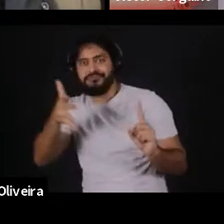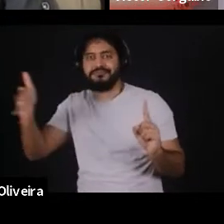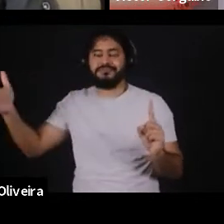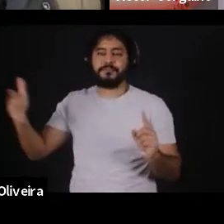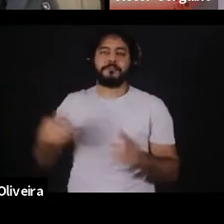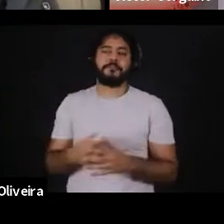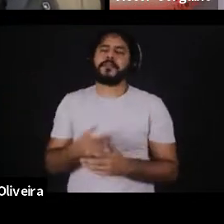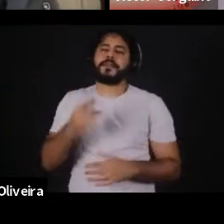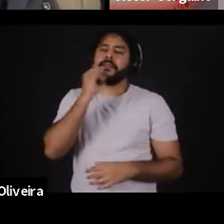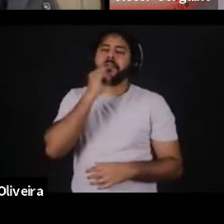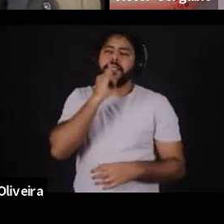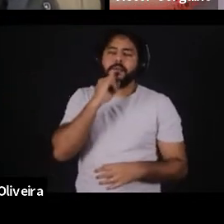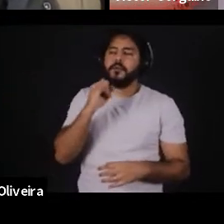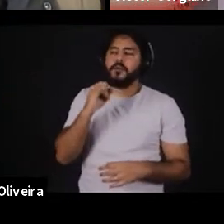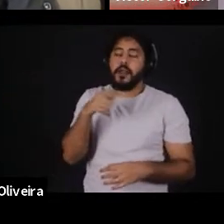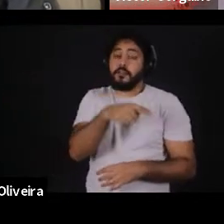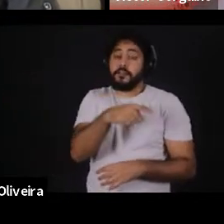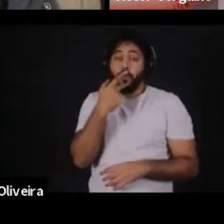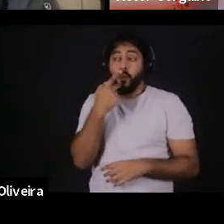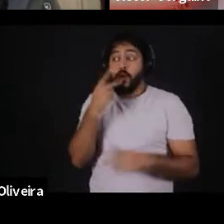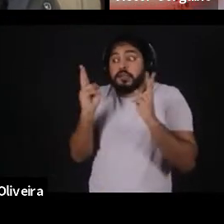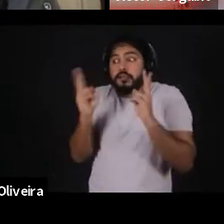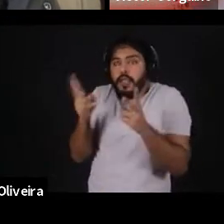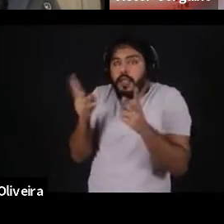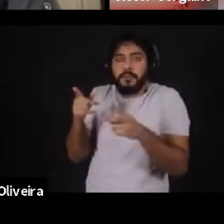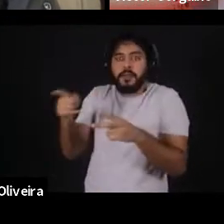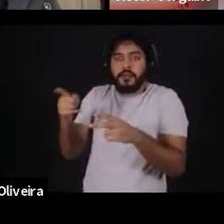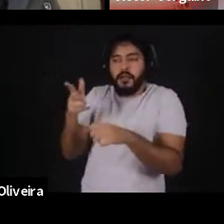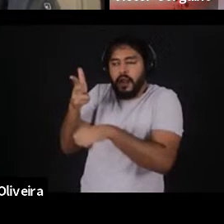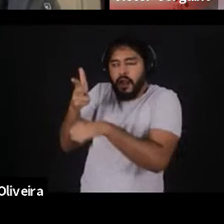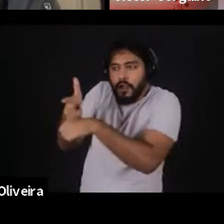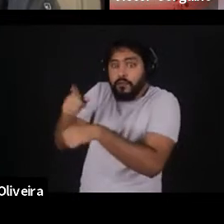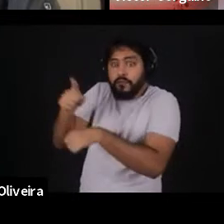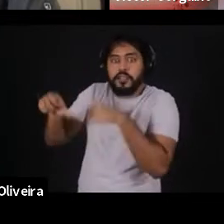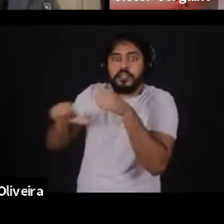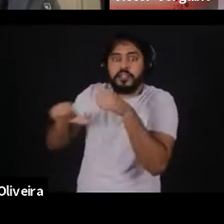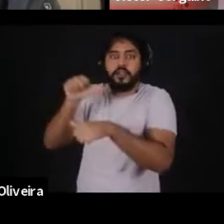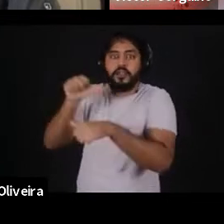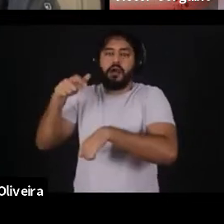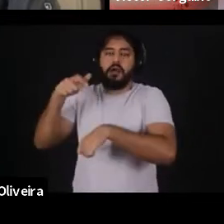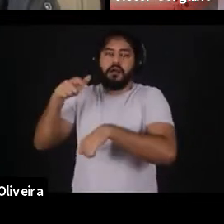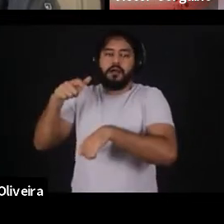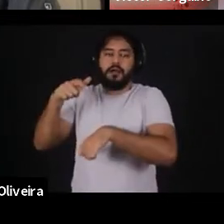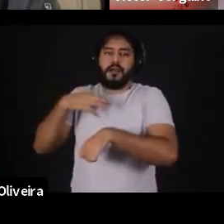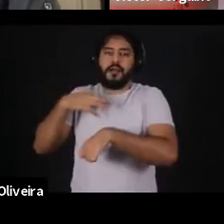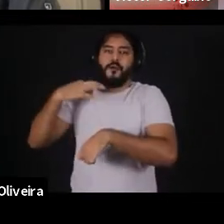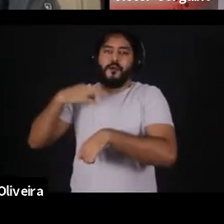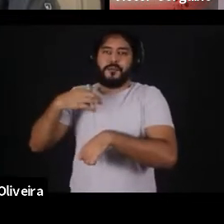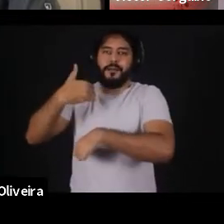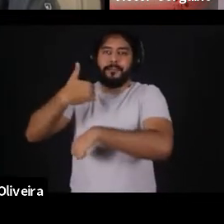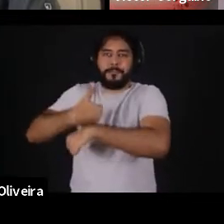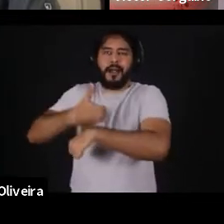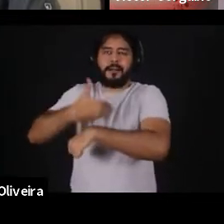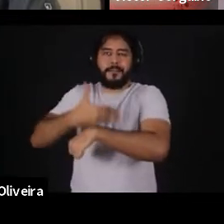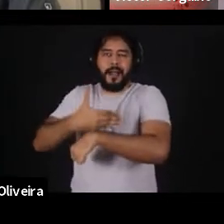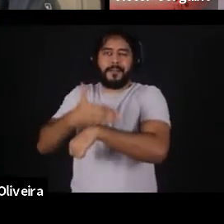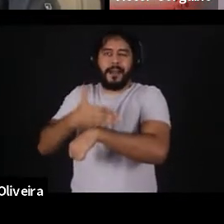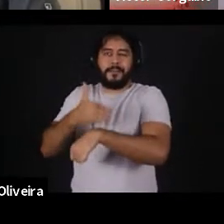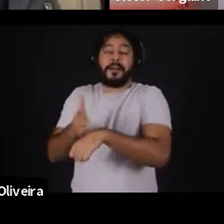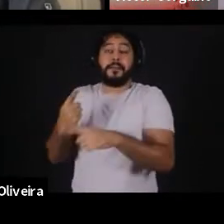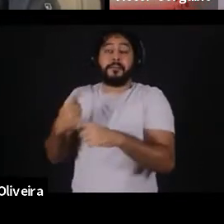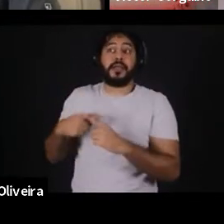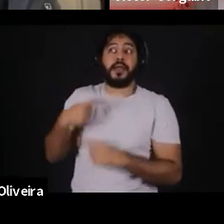gente gravar alguma ação, alguma cena, vocês trocam a roupa o tempo inteiro. Porque aí a ideia de uma continuidade, de uma